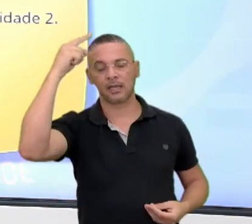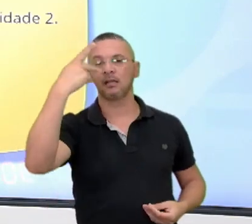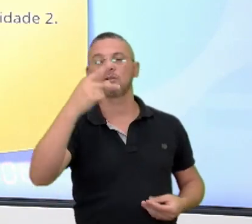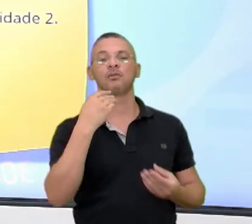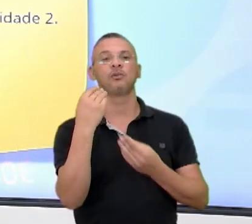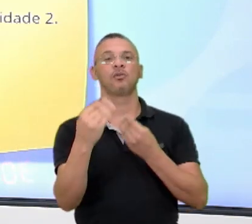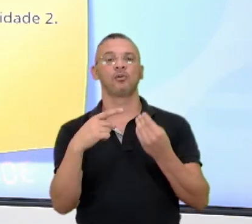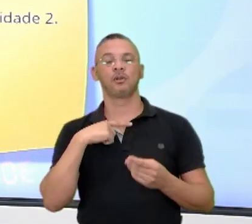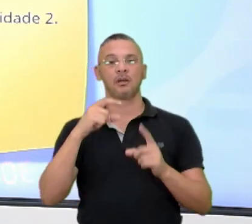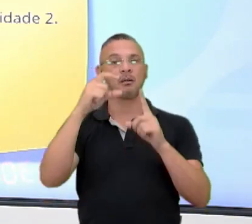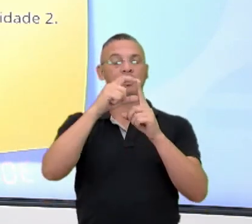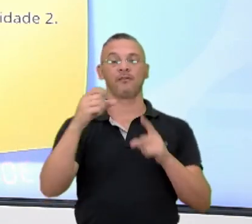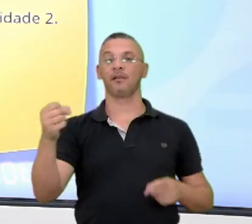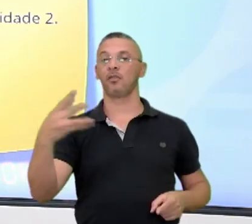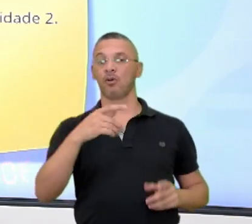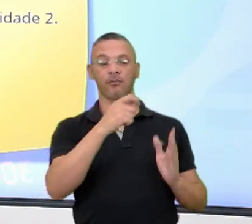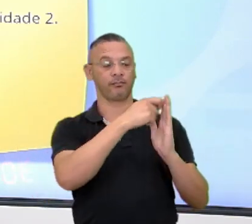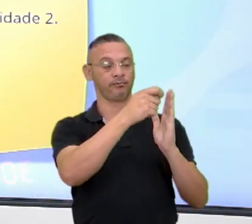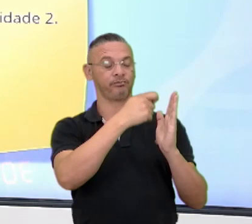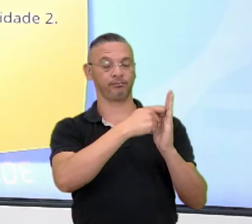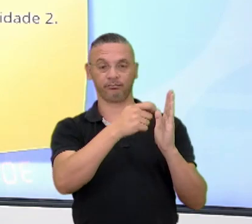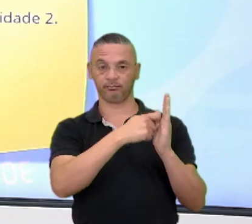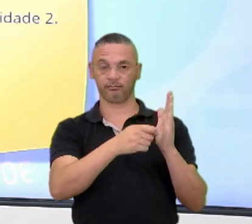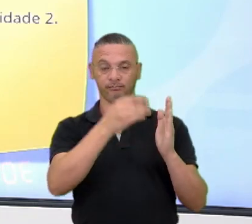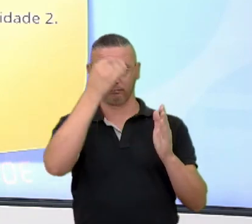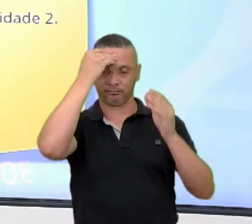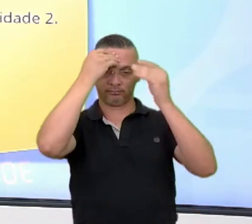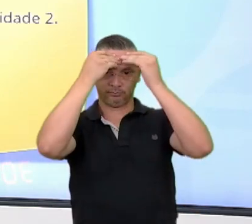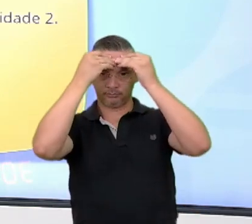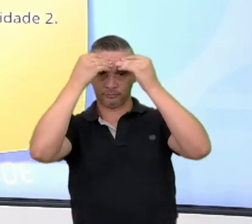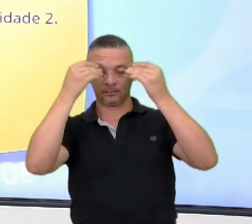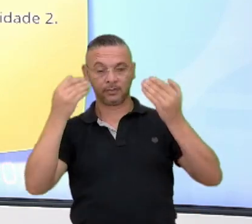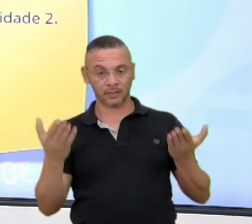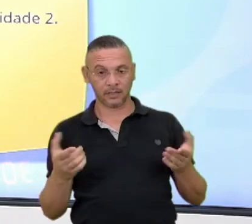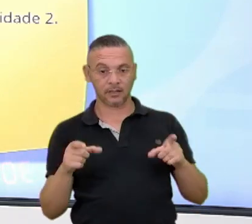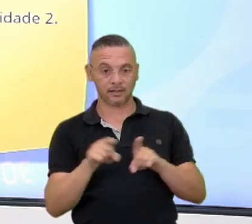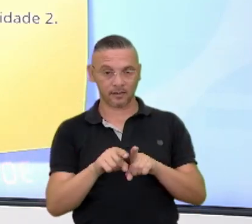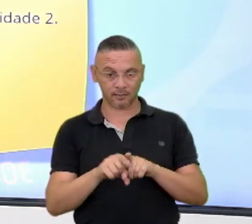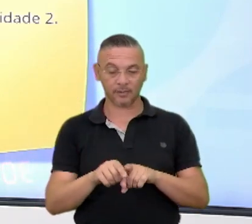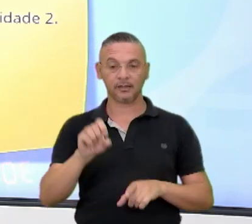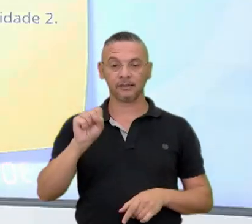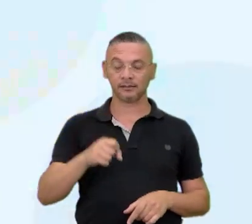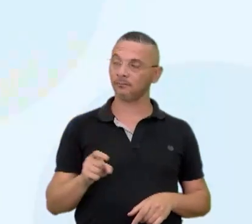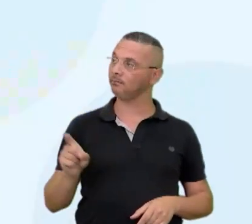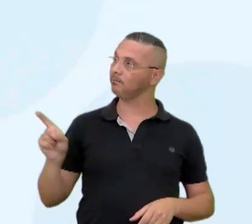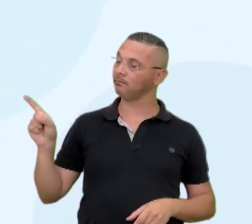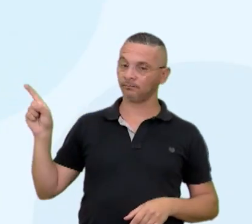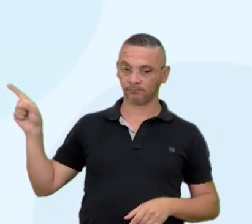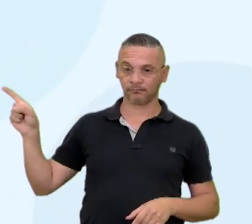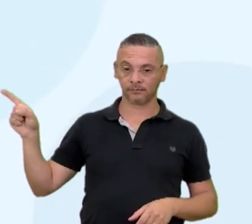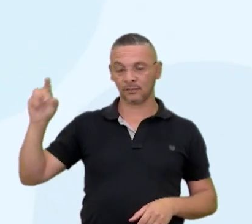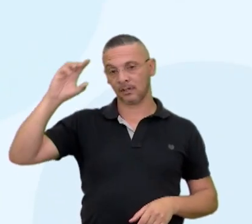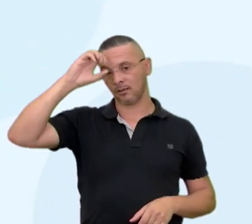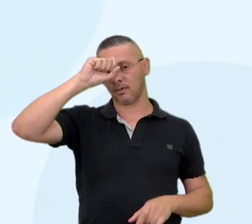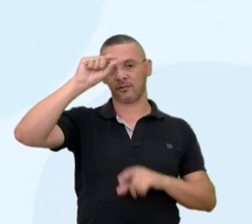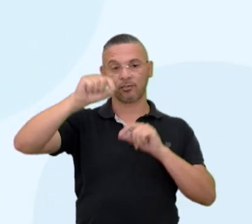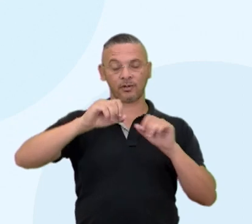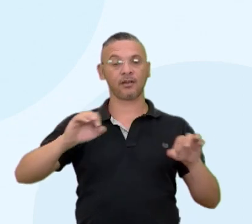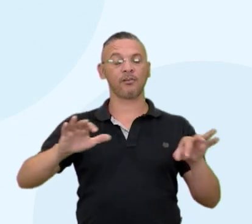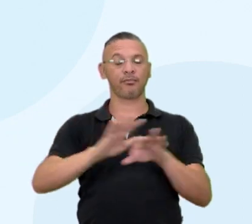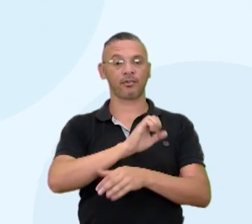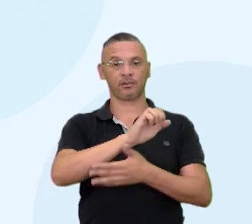Voltou? E aí? Deu a pausa? Copyleft é direitos livres. É quando um jornal ou qualquer coisa na internet é direito livre, é direito